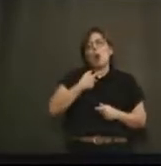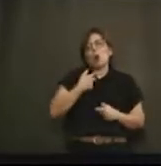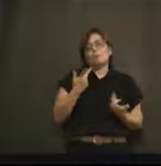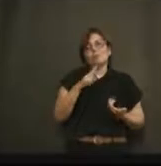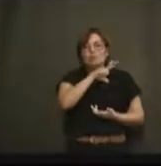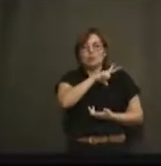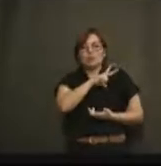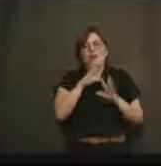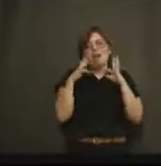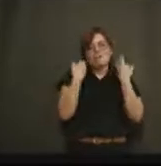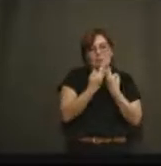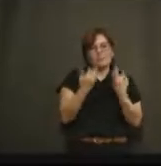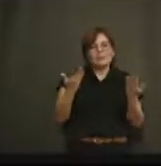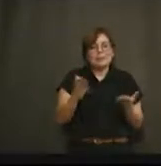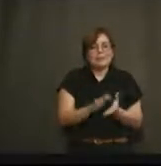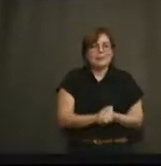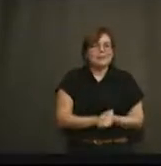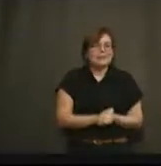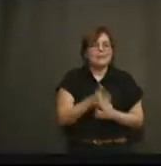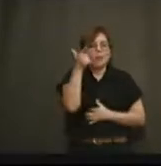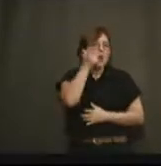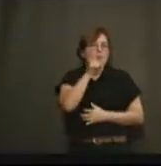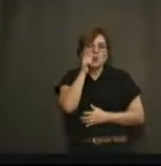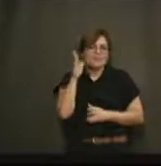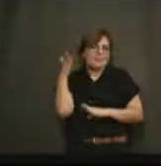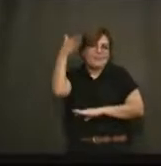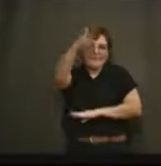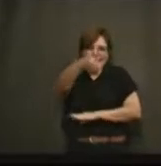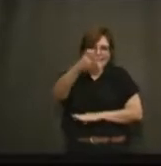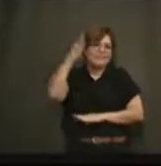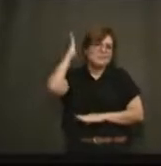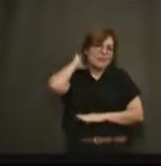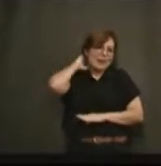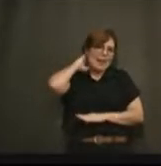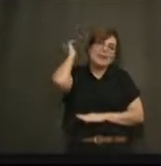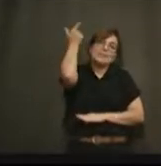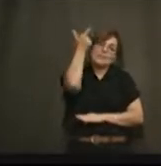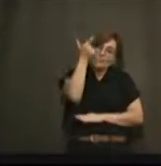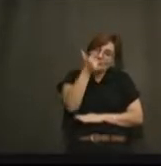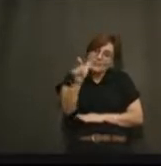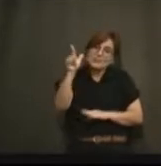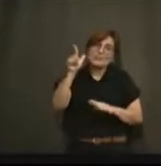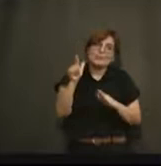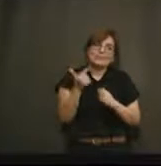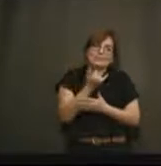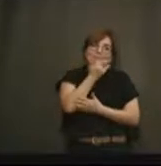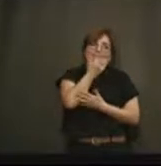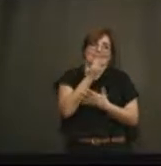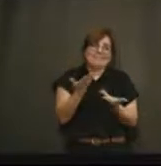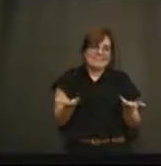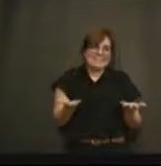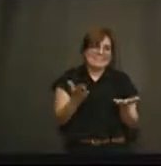vida tem as suas peripécias, então por isso eu não posso estar presente com vocês aí. E